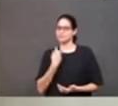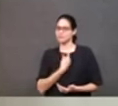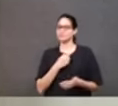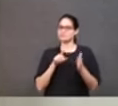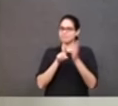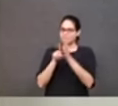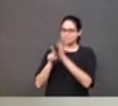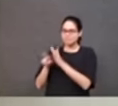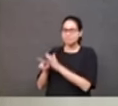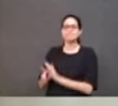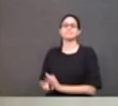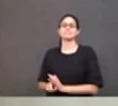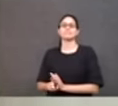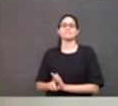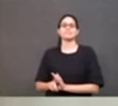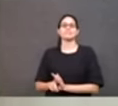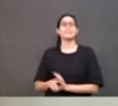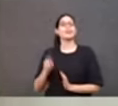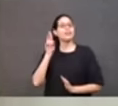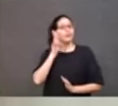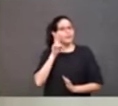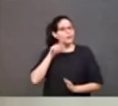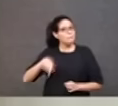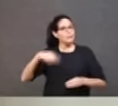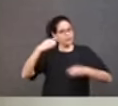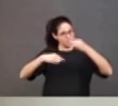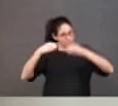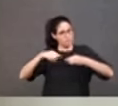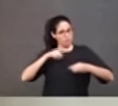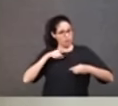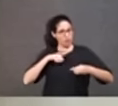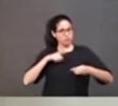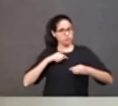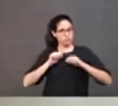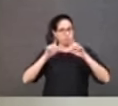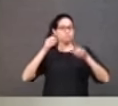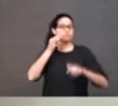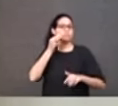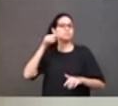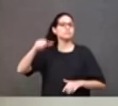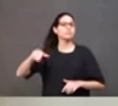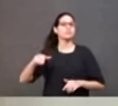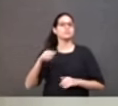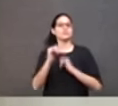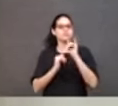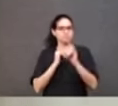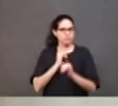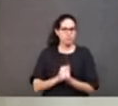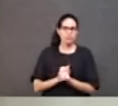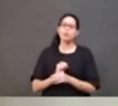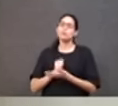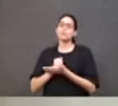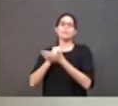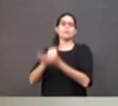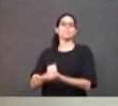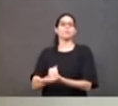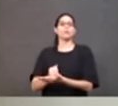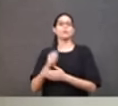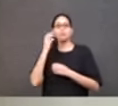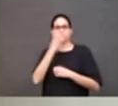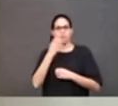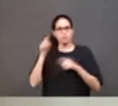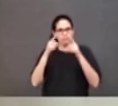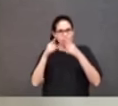É importante lembrar que esse debate está sendo realizado ao vivo pela TV Universitária, com total apoio da Fundação Rádio e Televisão Educativa de